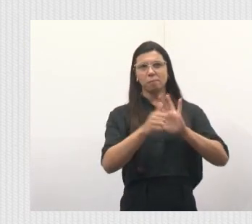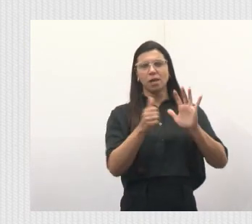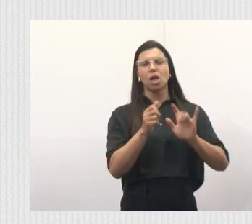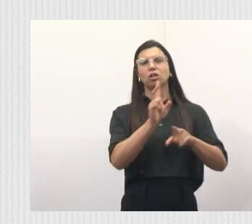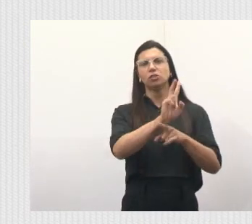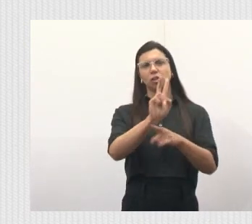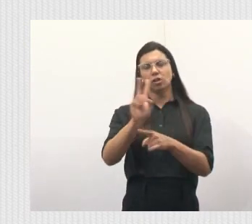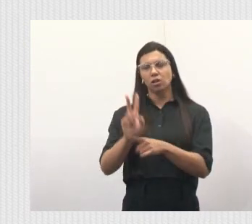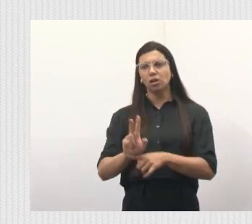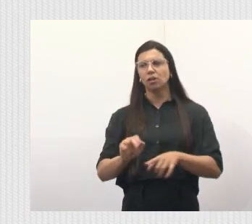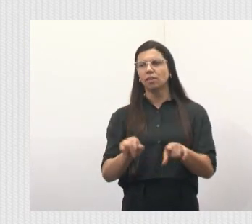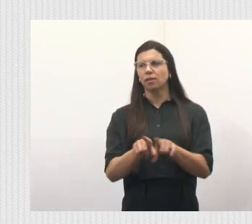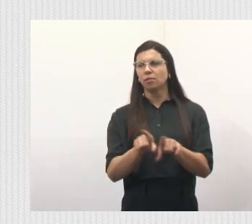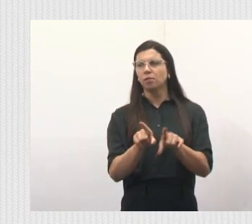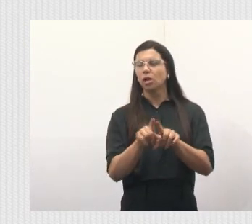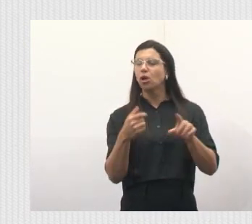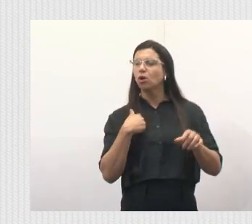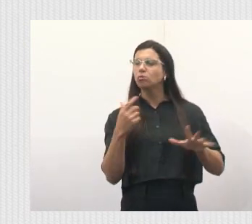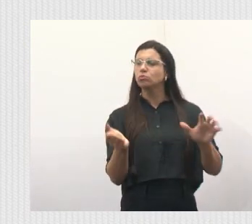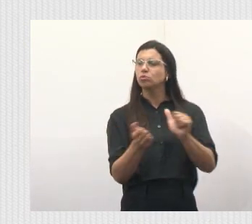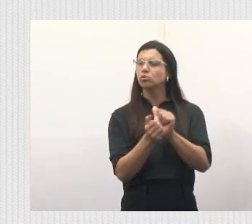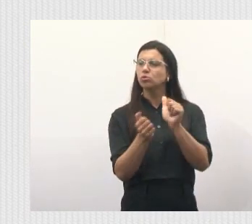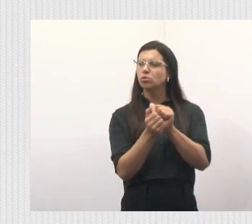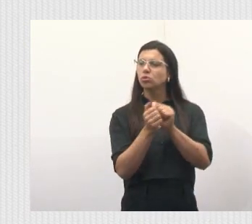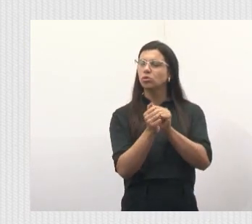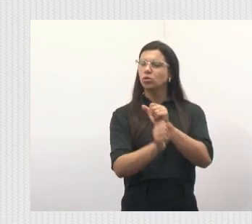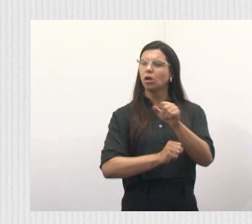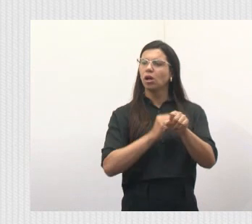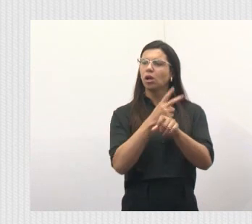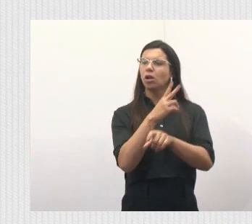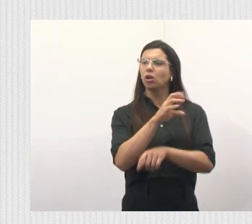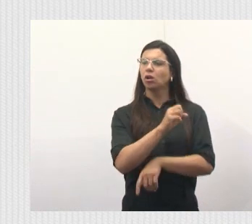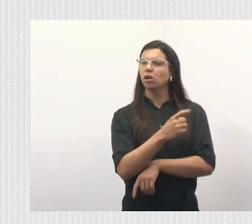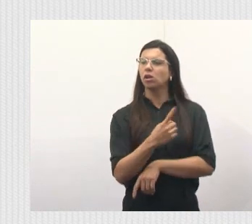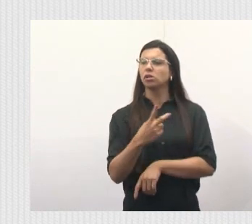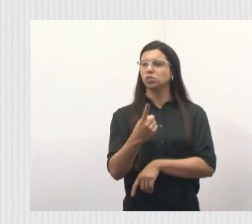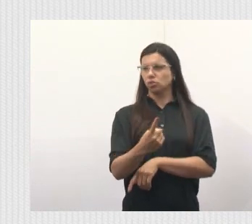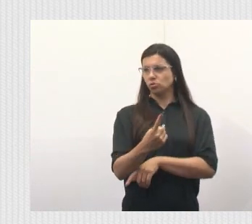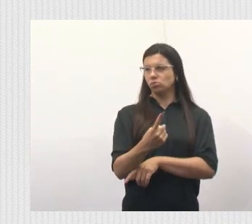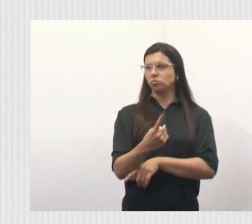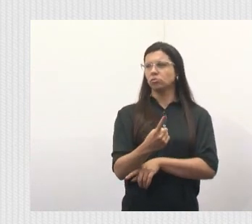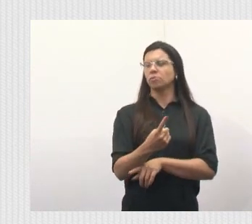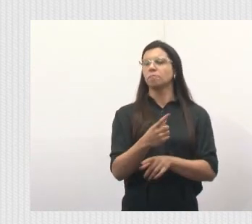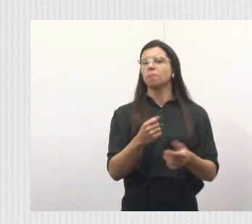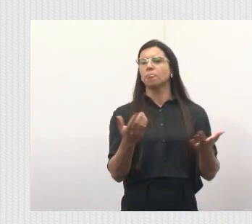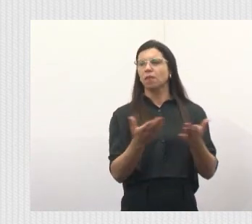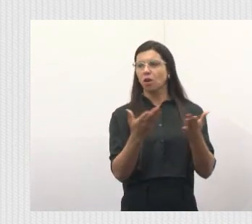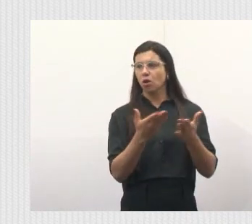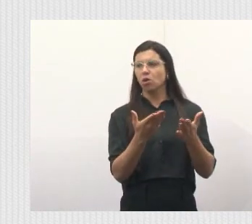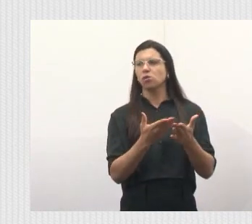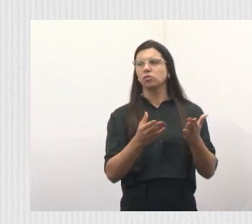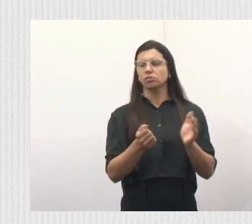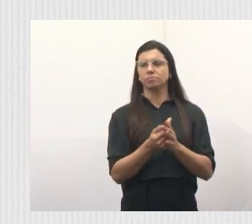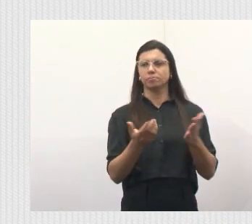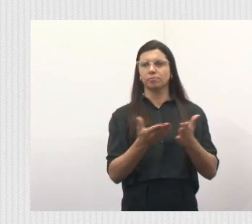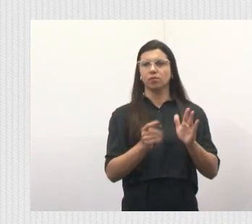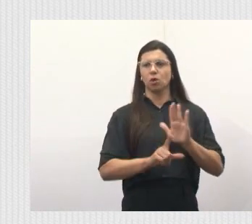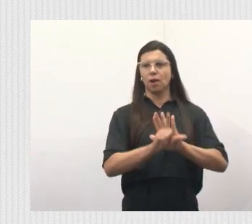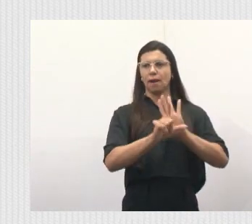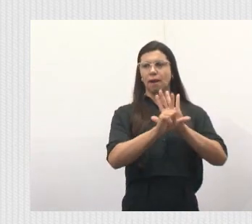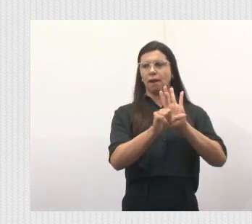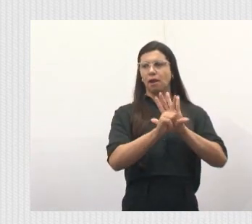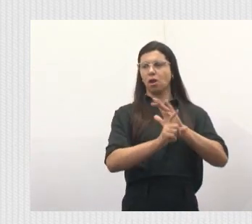vereador Abner em 2021 e que hoje se tornou realidade no município, onde